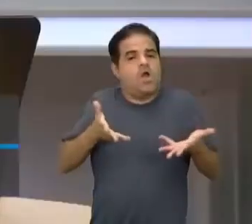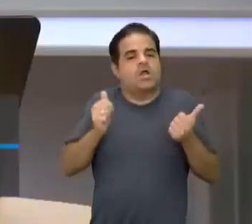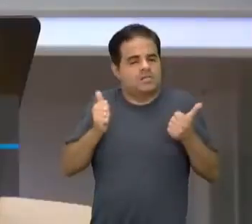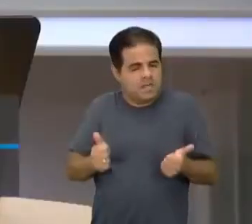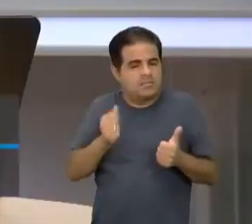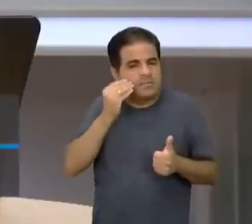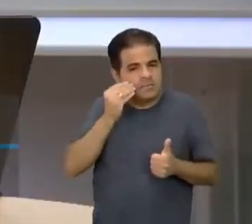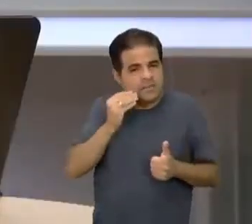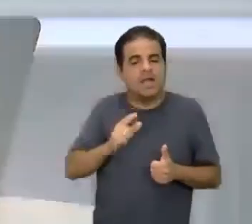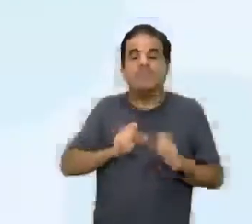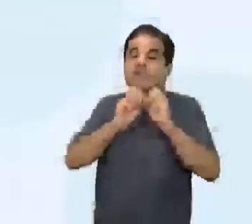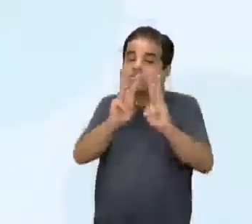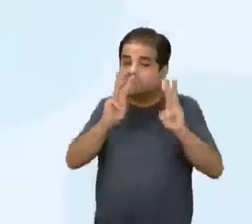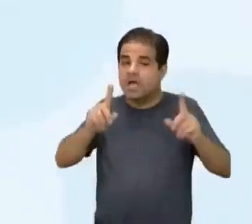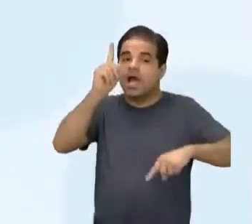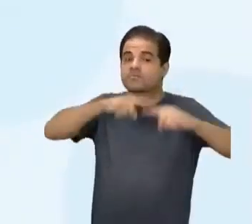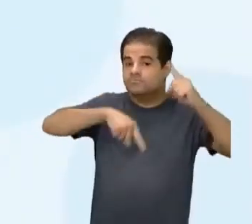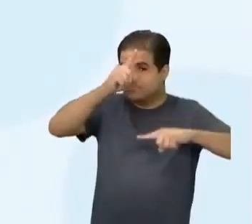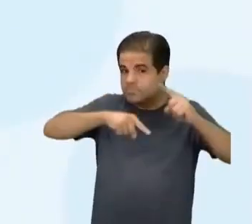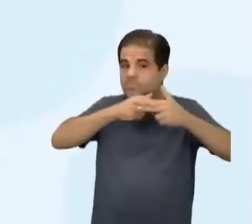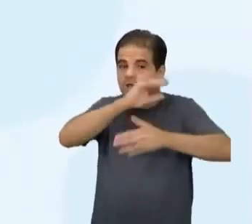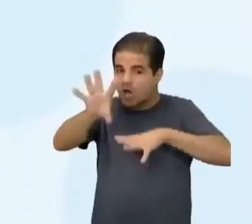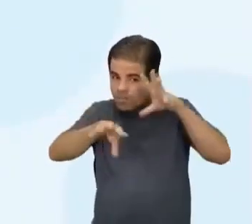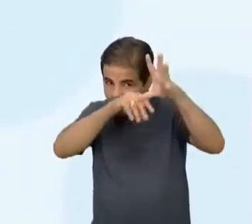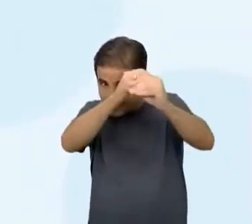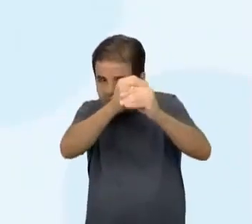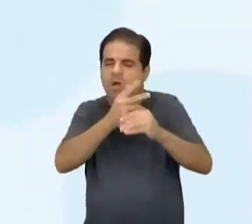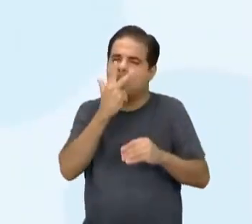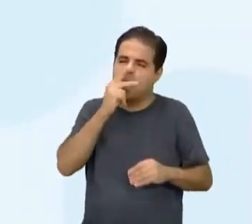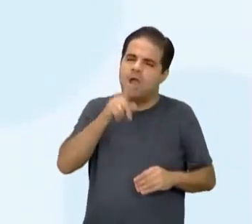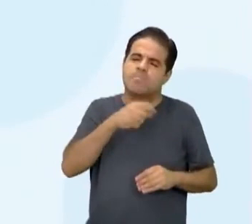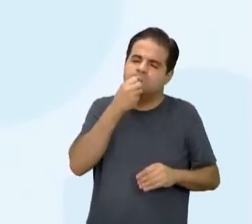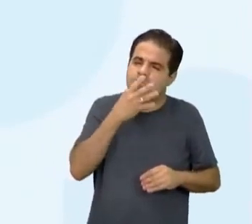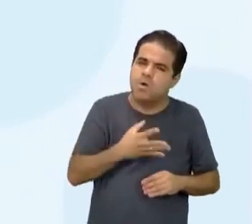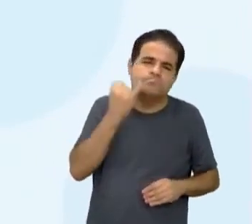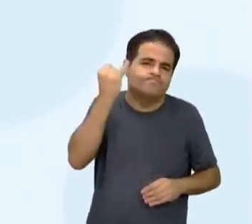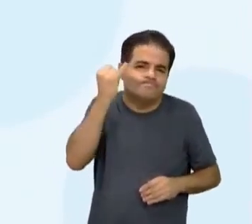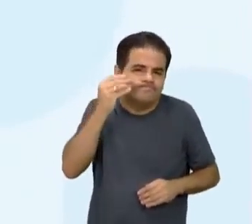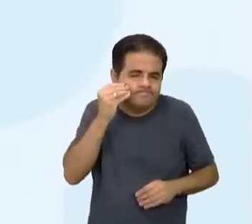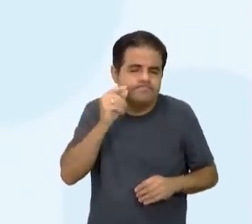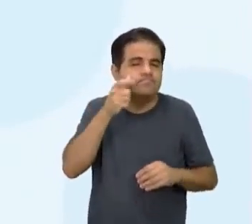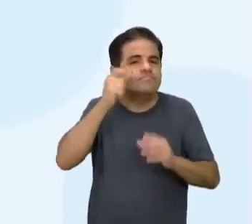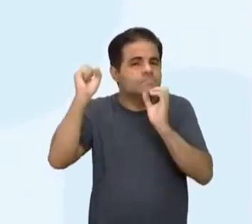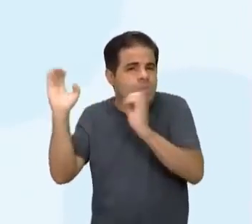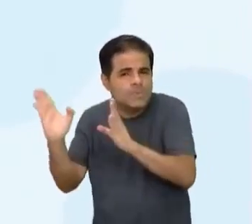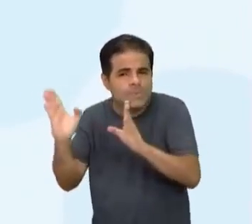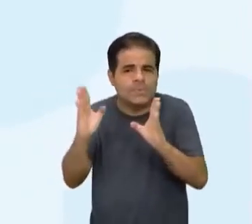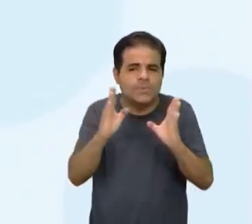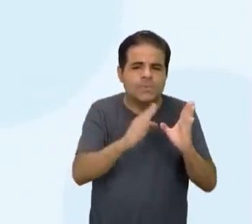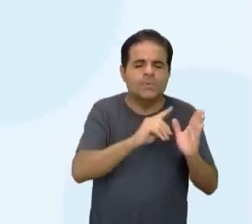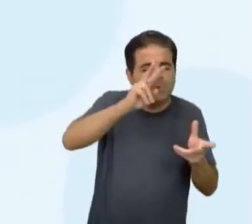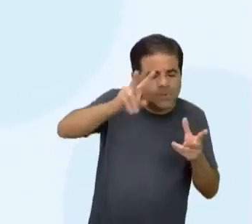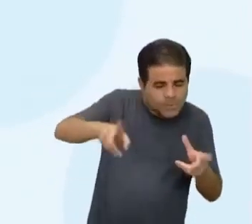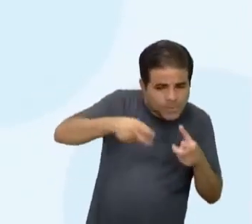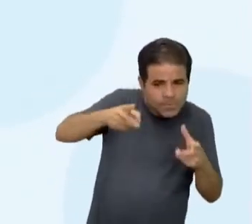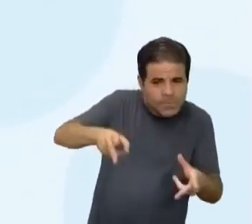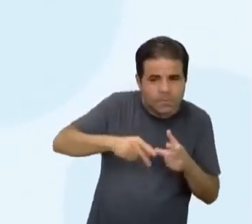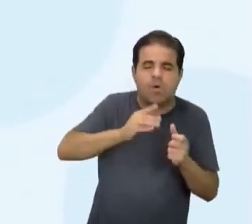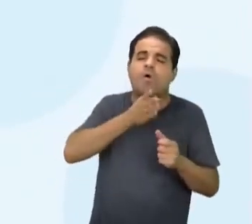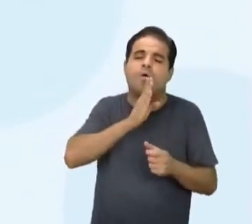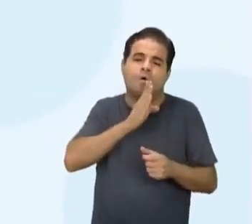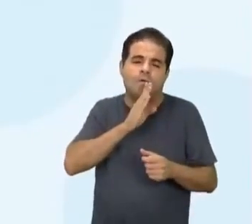Tem também aí no site alguns materiais complementares, então eu acho que vale super a pena vocês darem uma olhada, dar uma explorada aí nesse